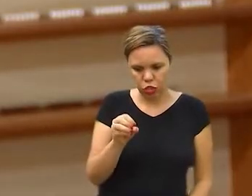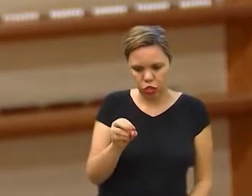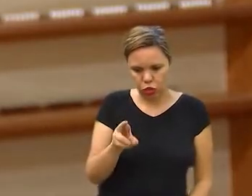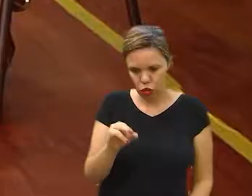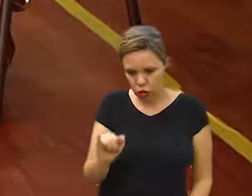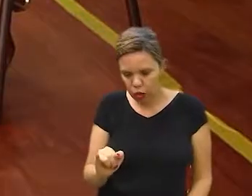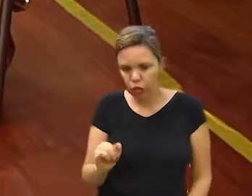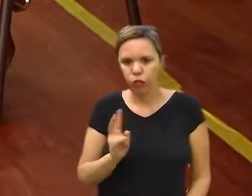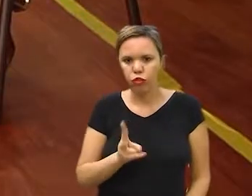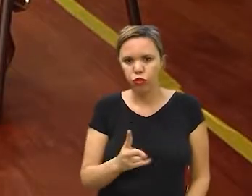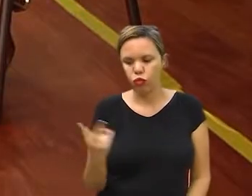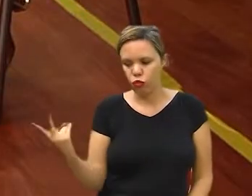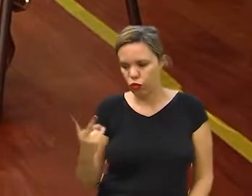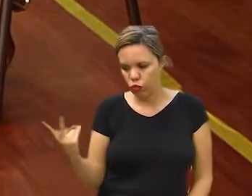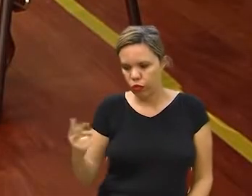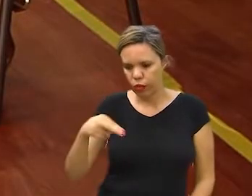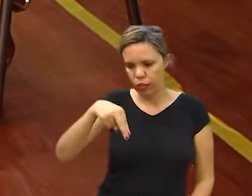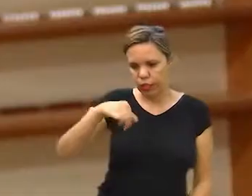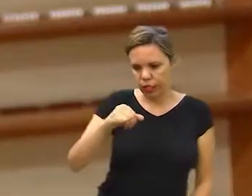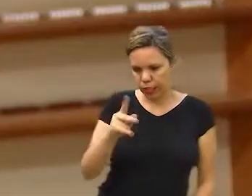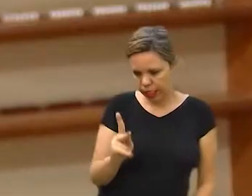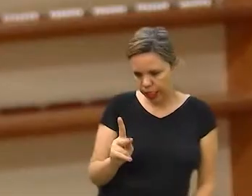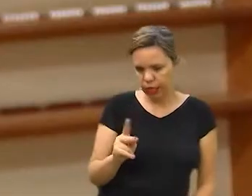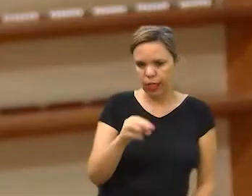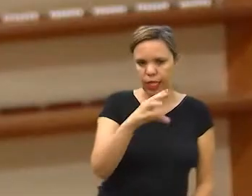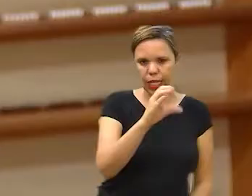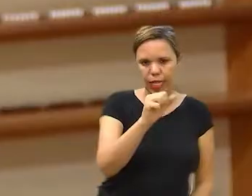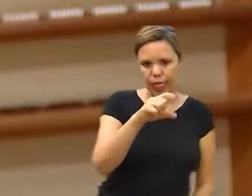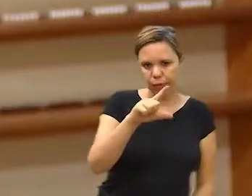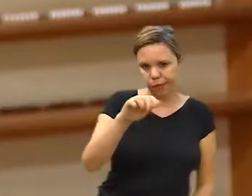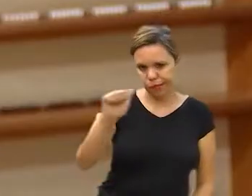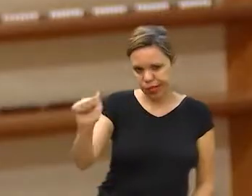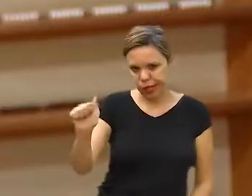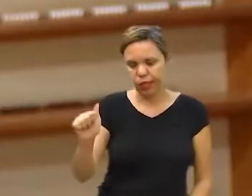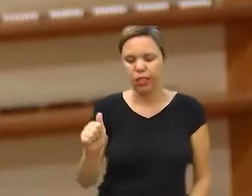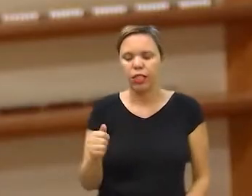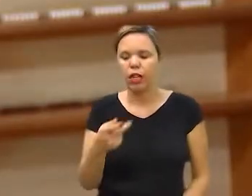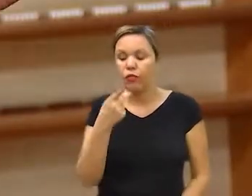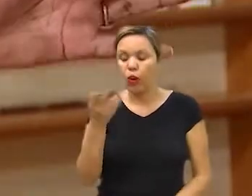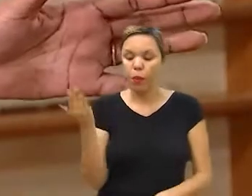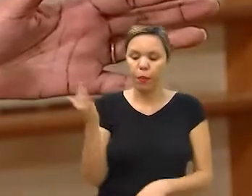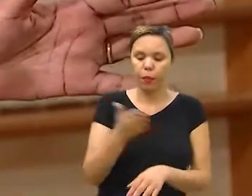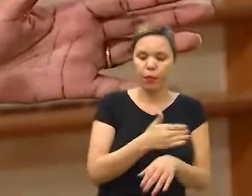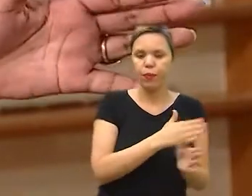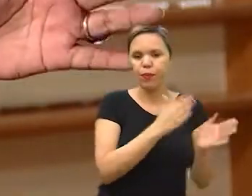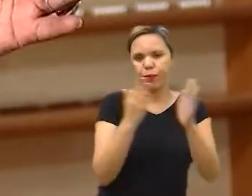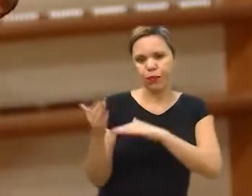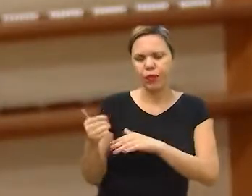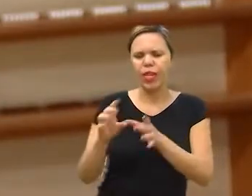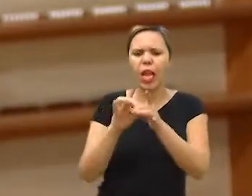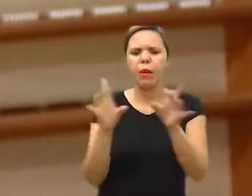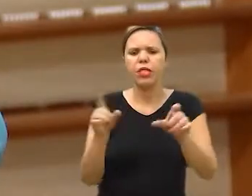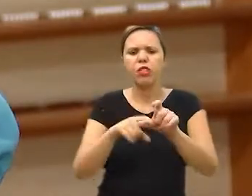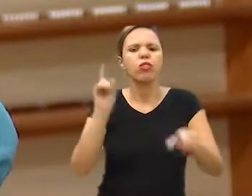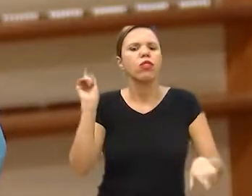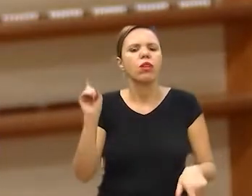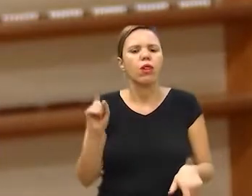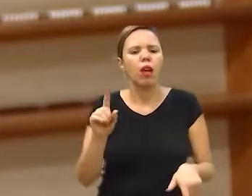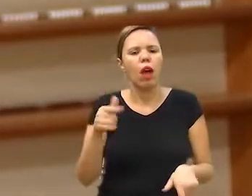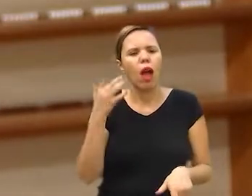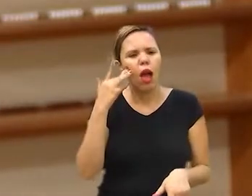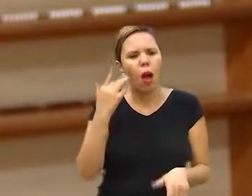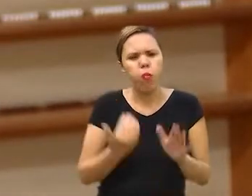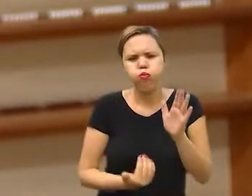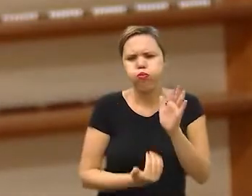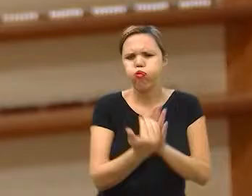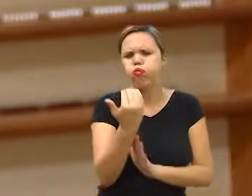continuam a Camila e a Nick. A gente falou no primeiro bloco sobre liberdade e autonomia, mas não há um excesso